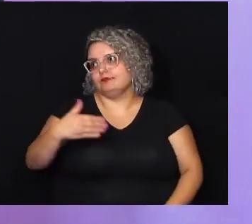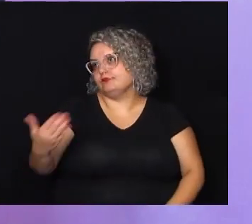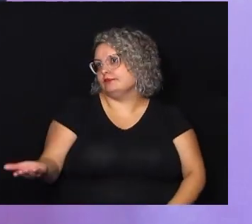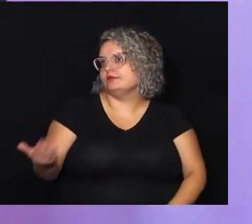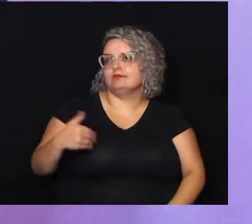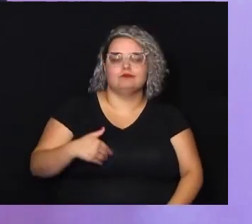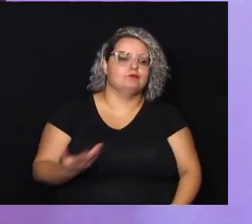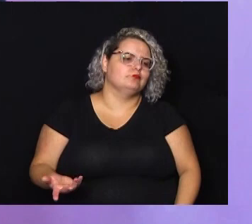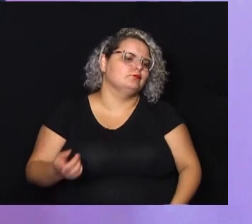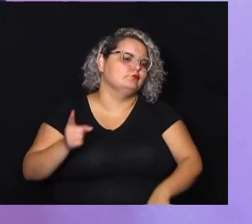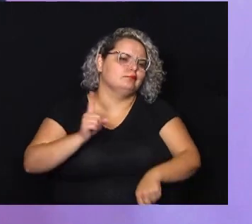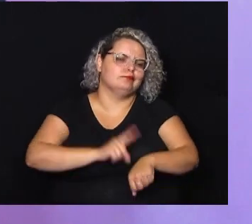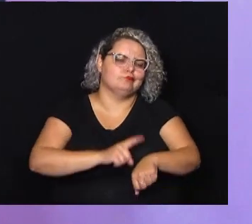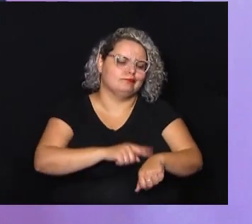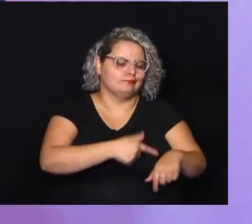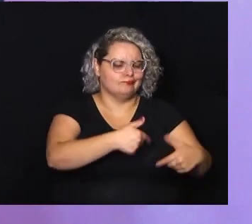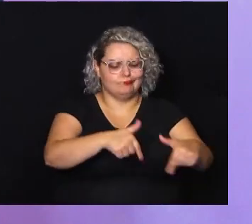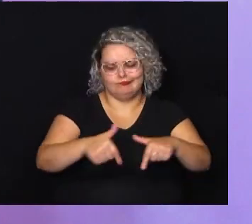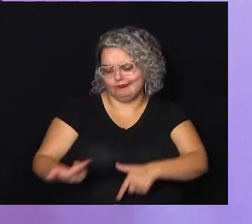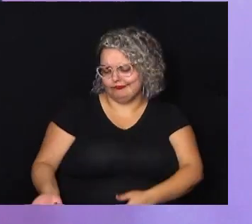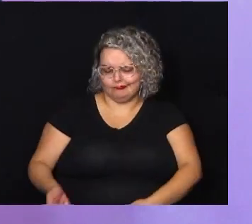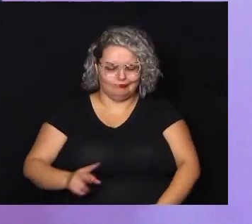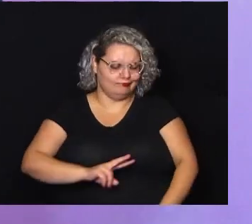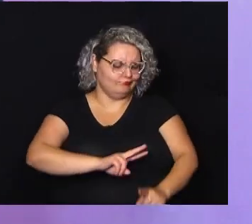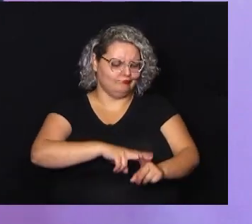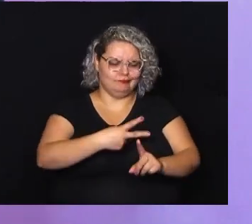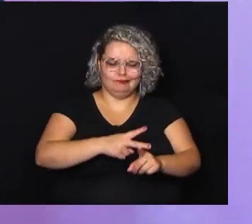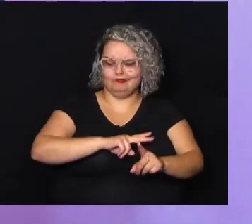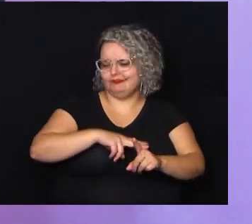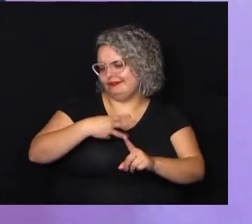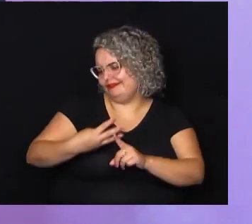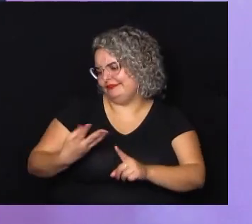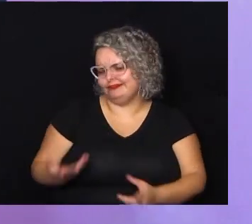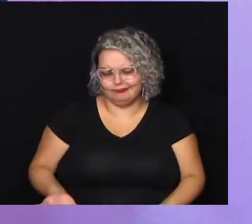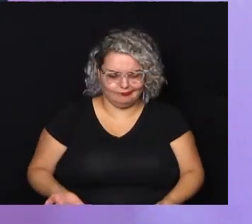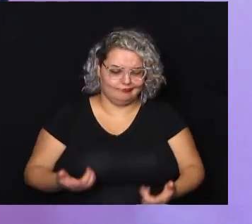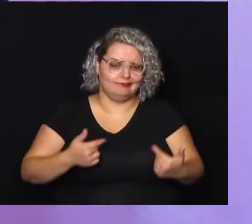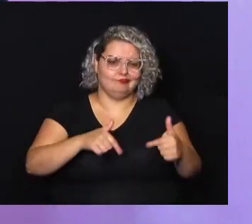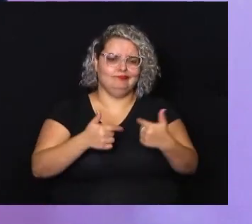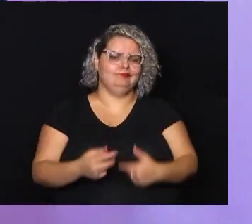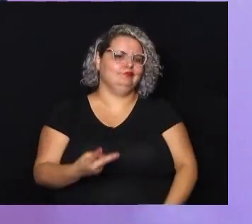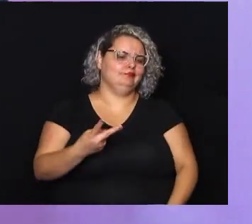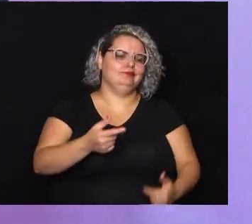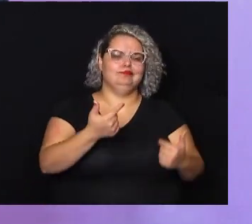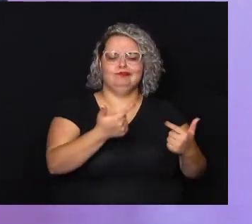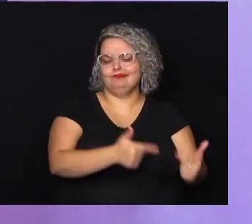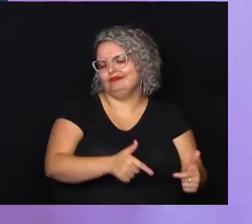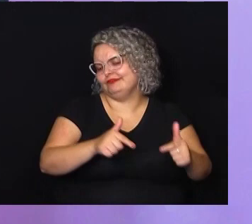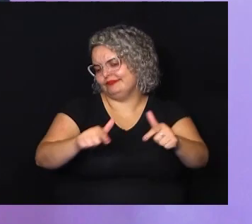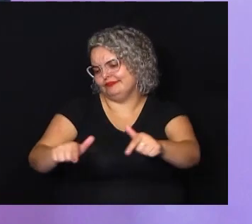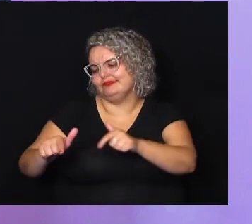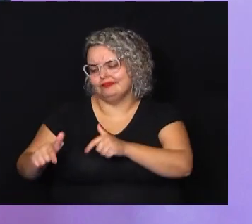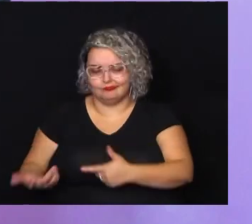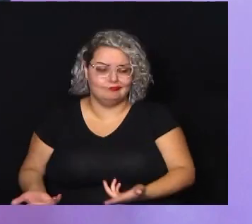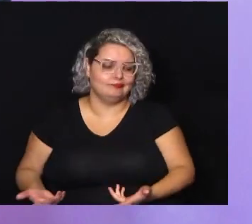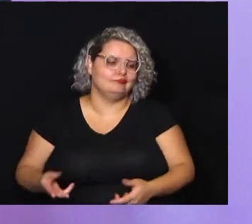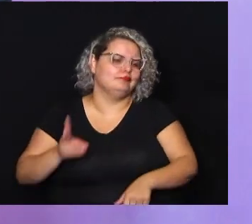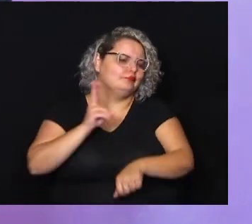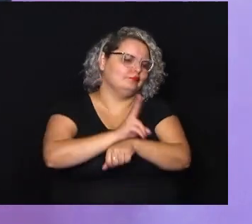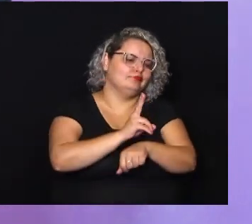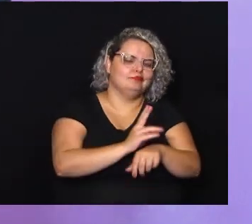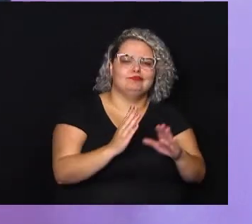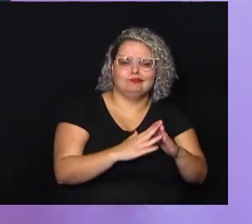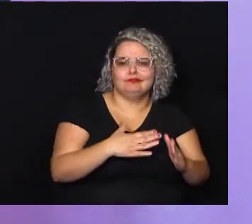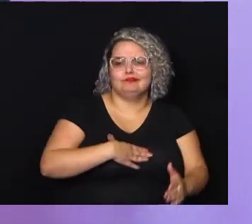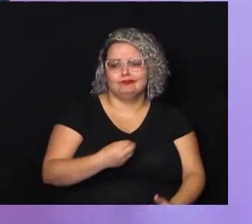corrida, né, vai para lá, vem para cá, essa jornada dupla, tripla, né, que muita gente leva, trabalha muitas vezes em